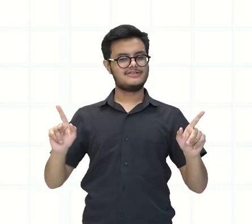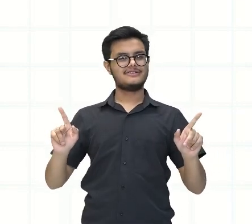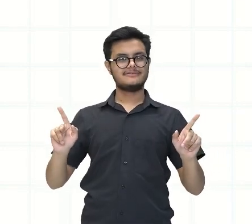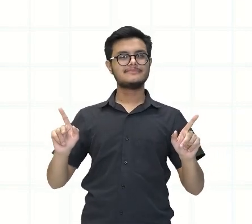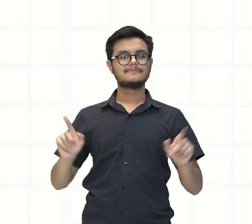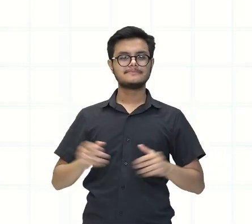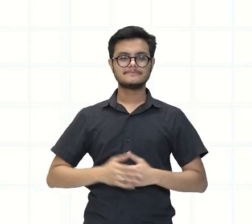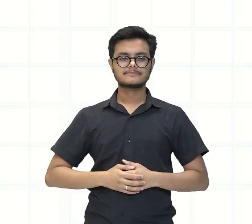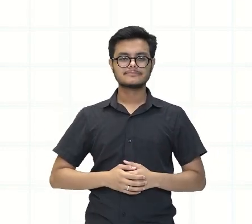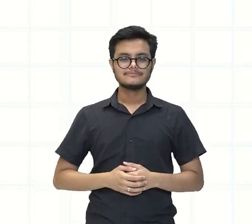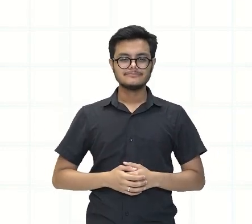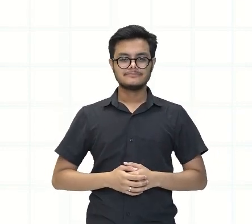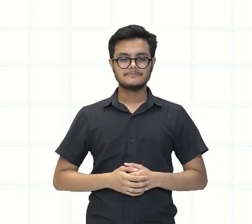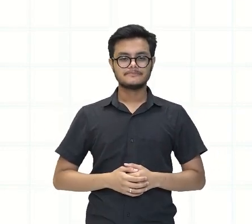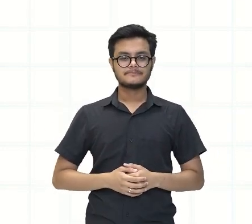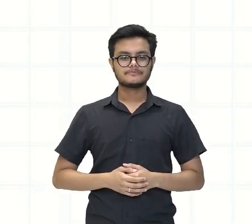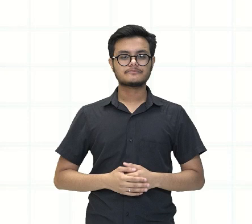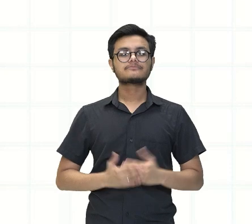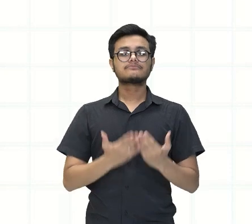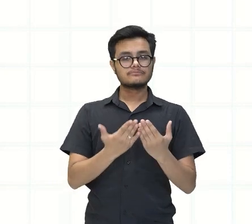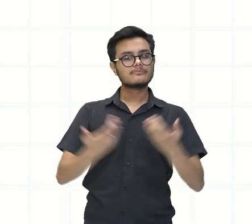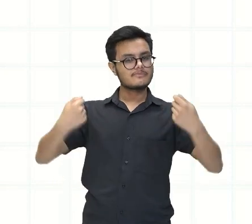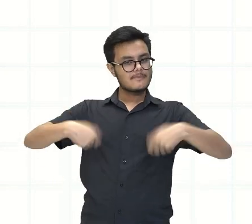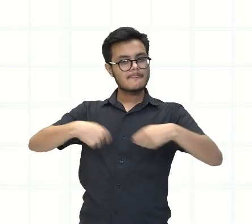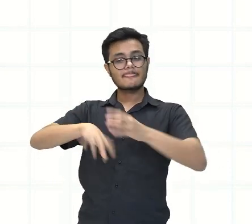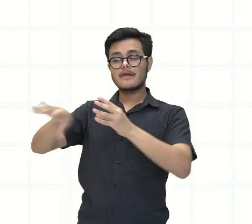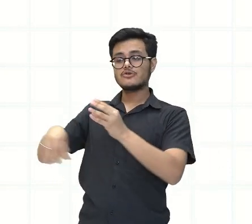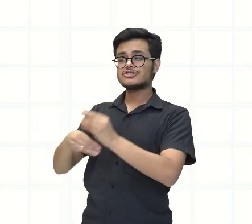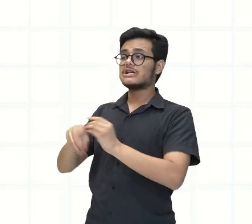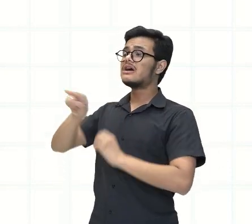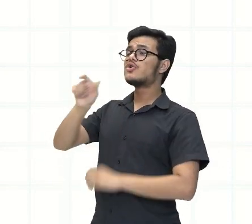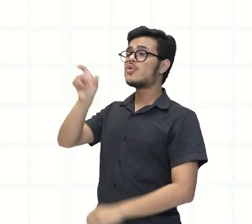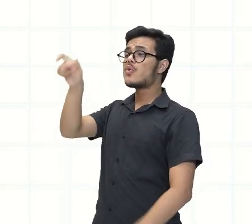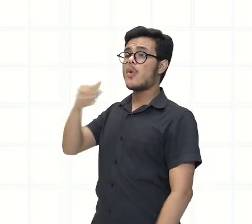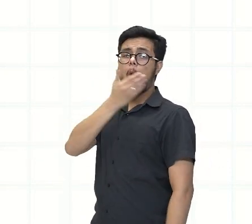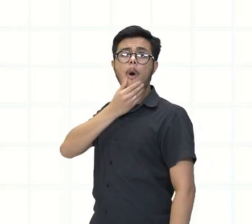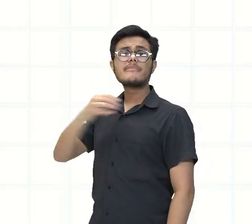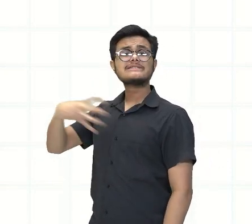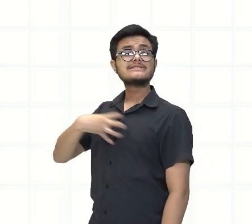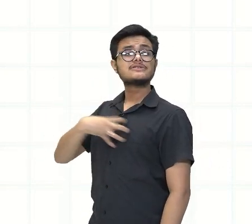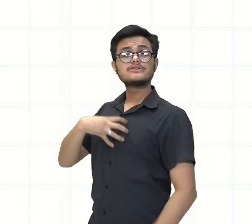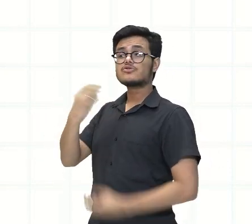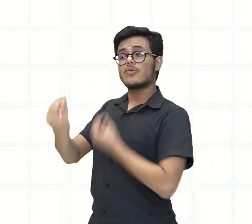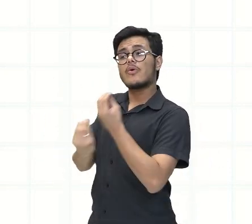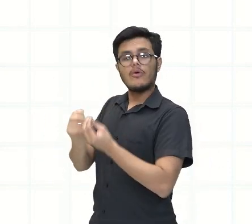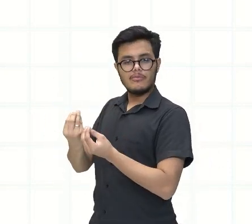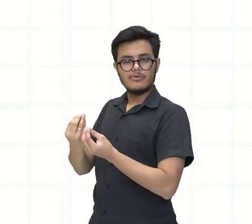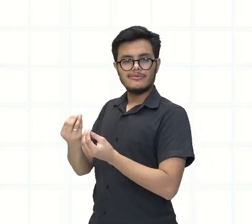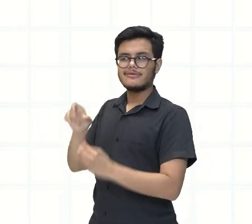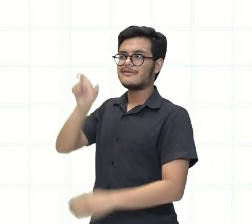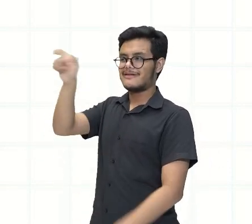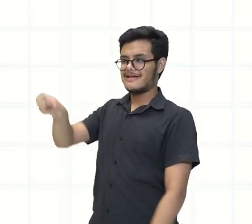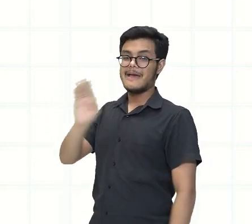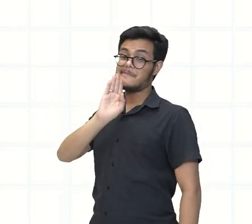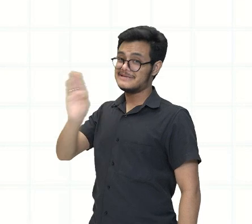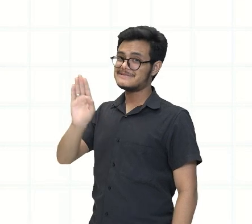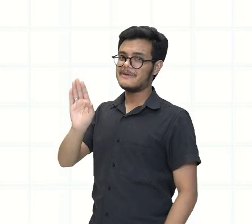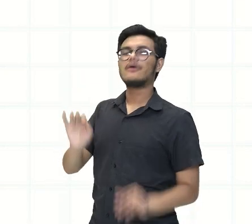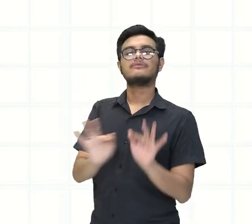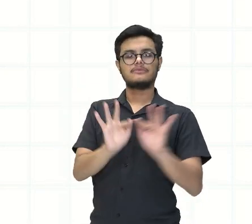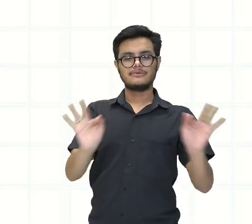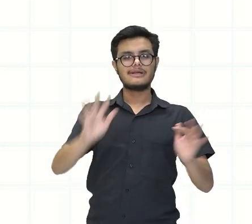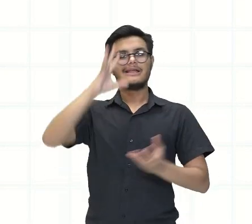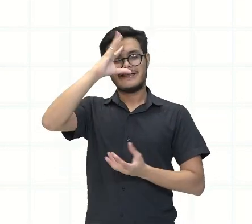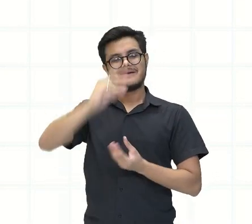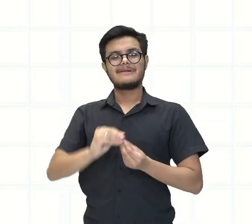importante é o estado do João. Então, aqui nesse caso aqui,